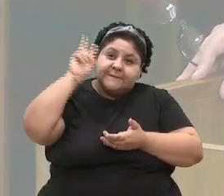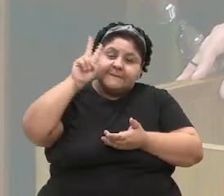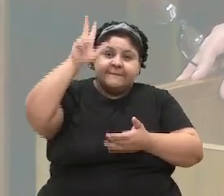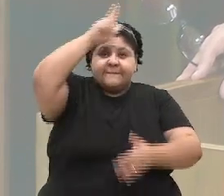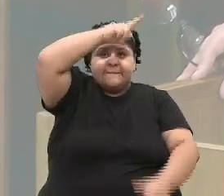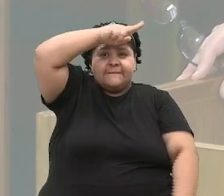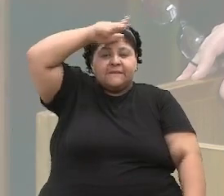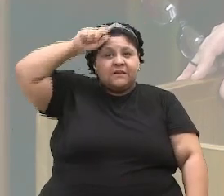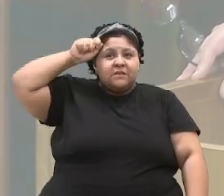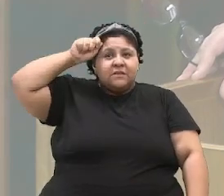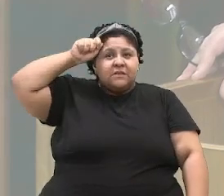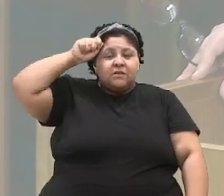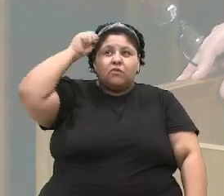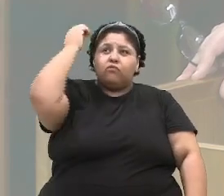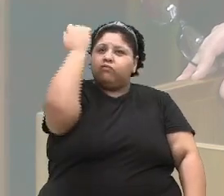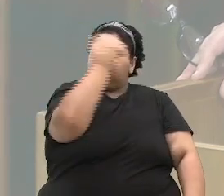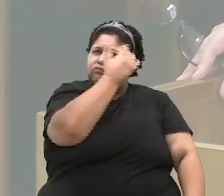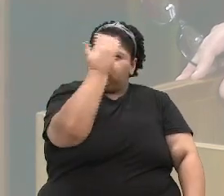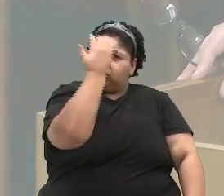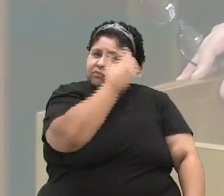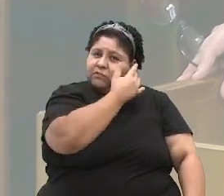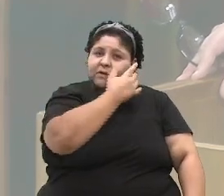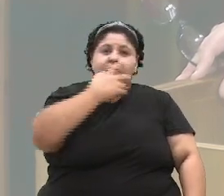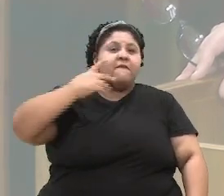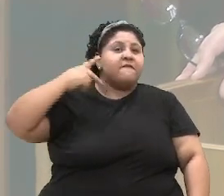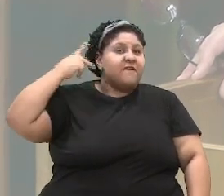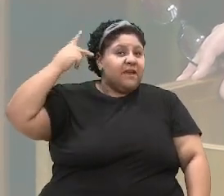Prefeito Adilode Domênico, vereador.